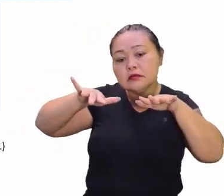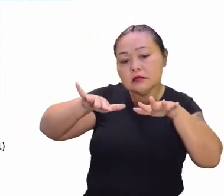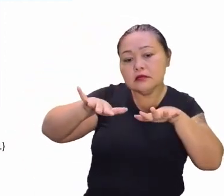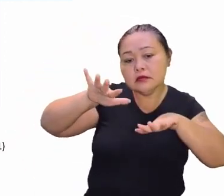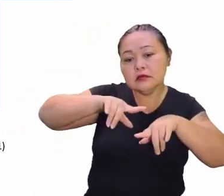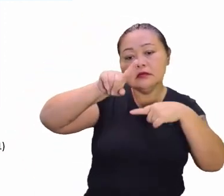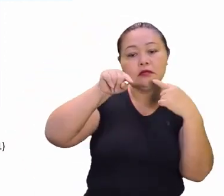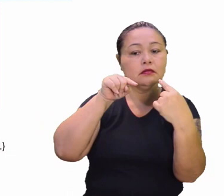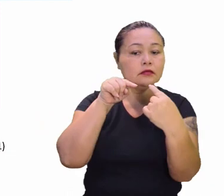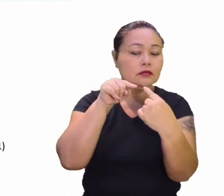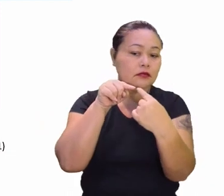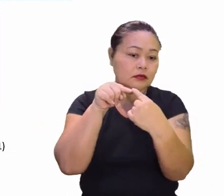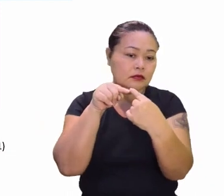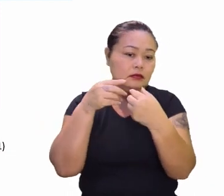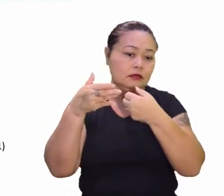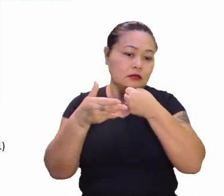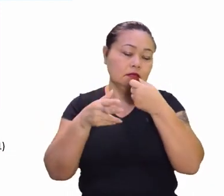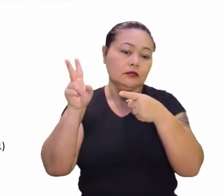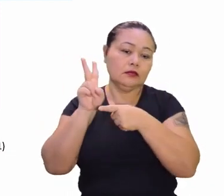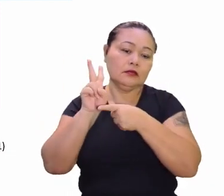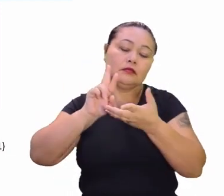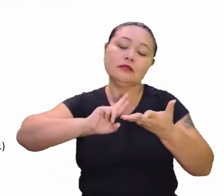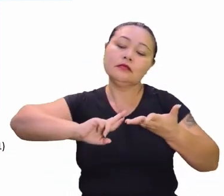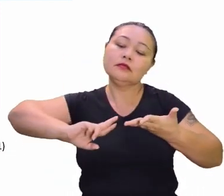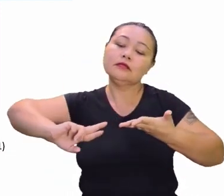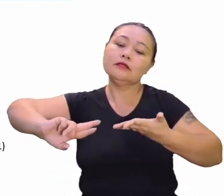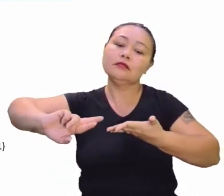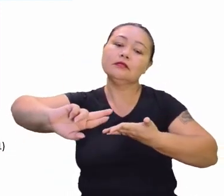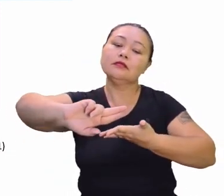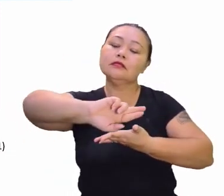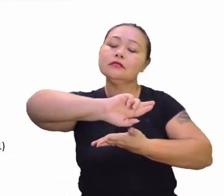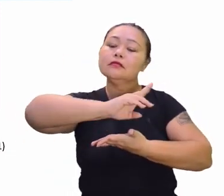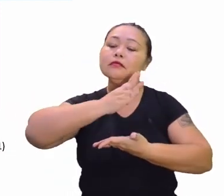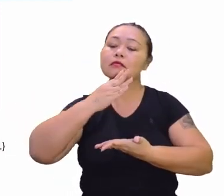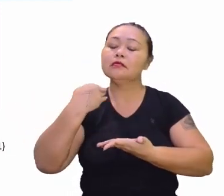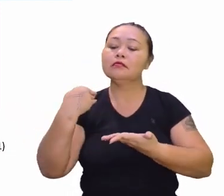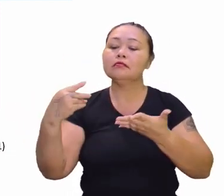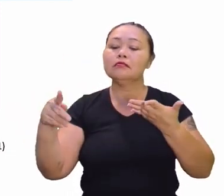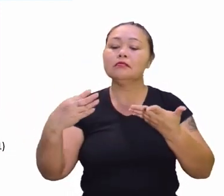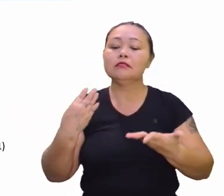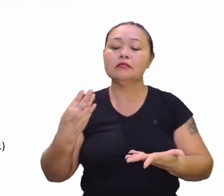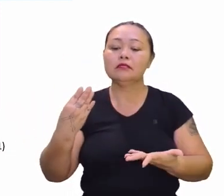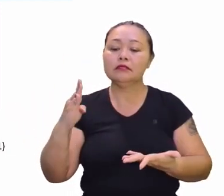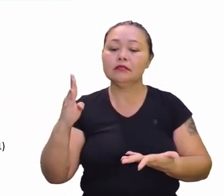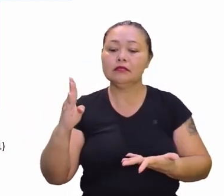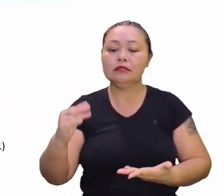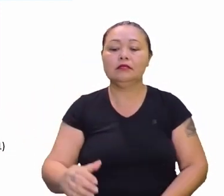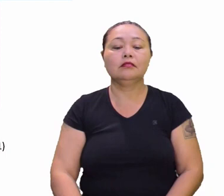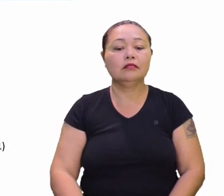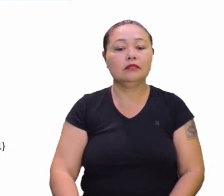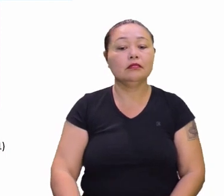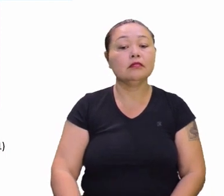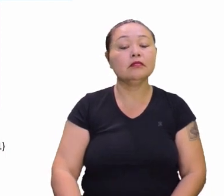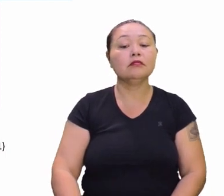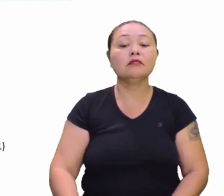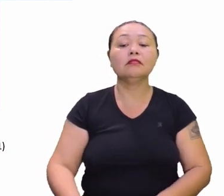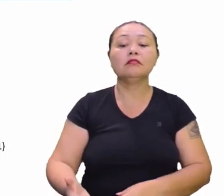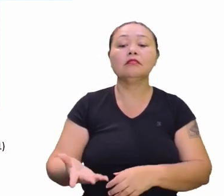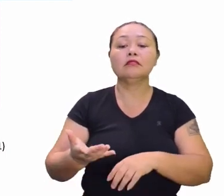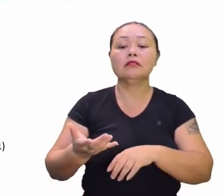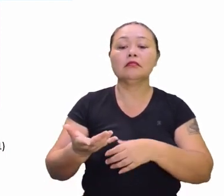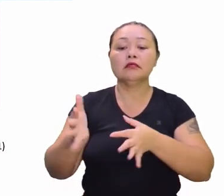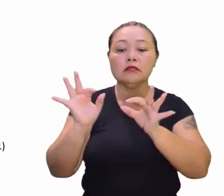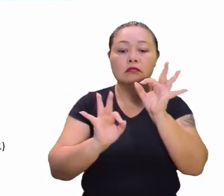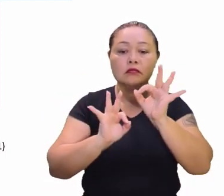como objetivos básicos proteger a diversidade biológica,